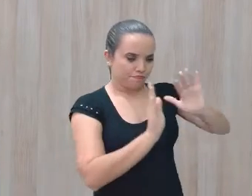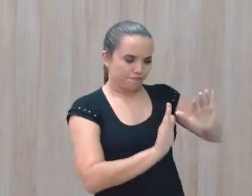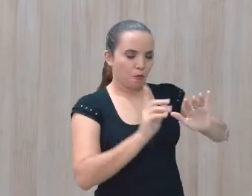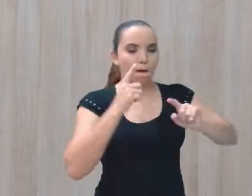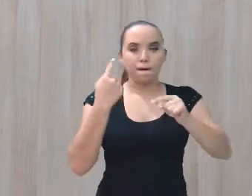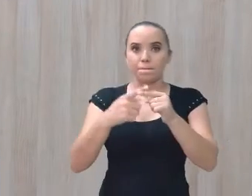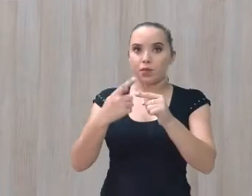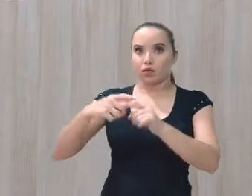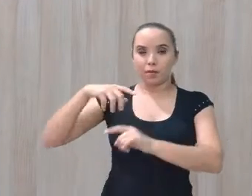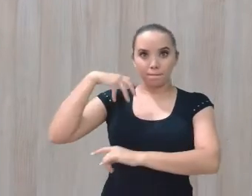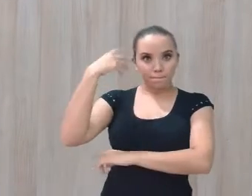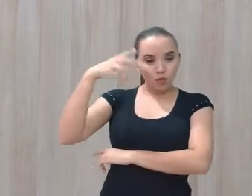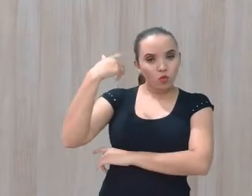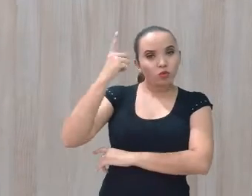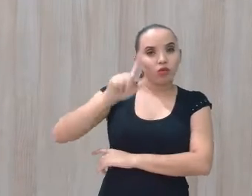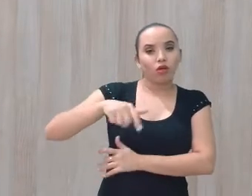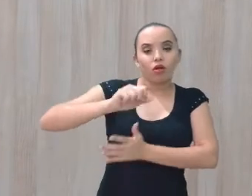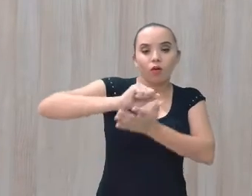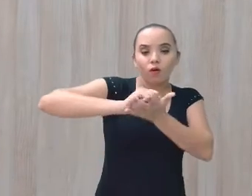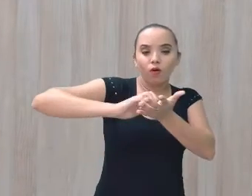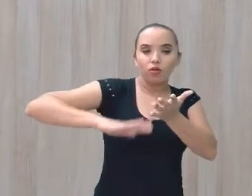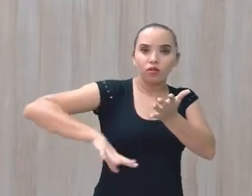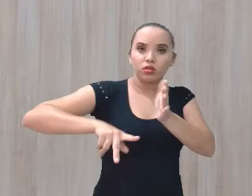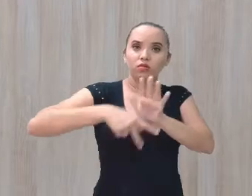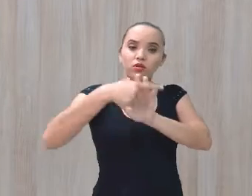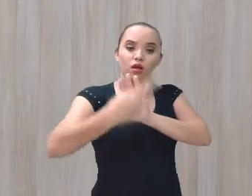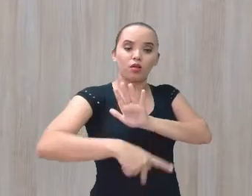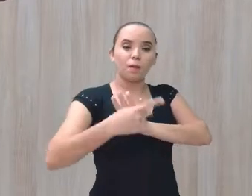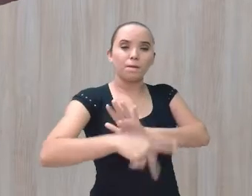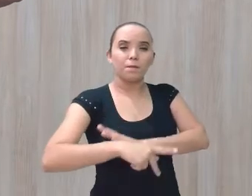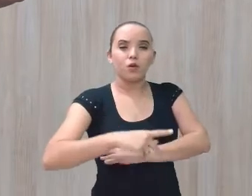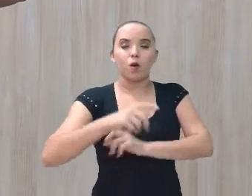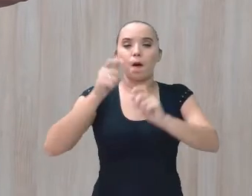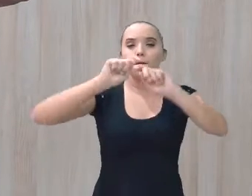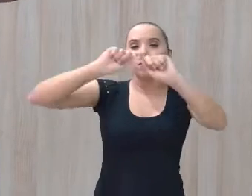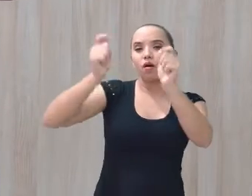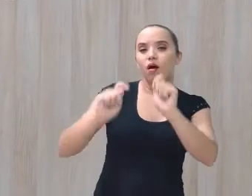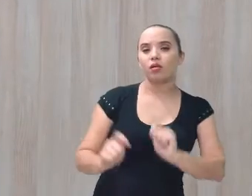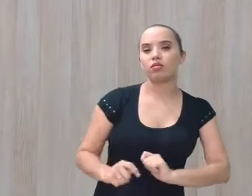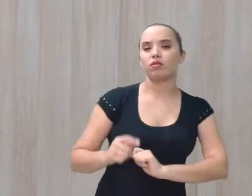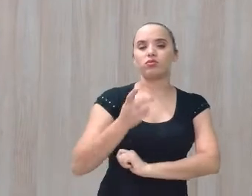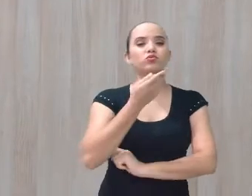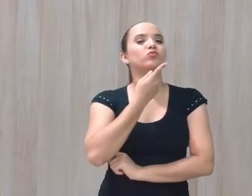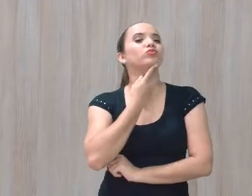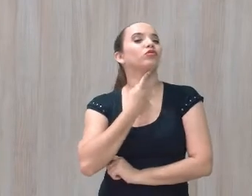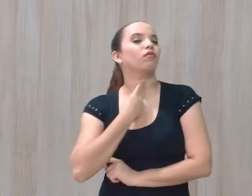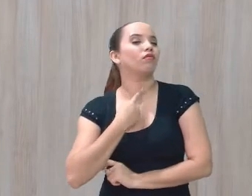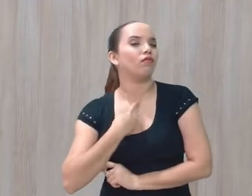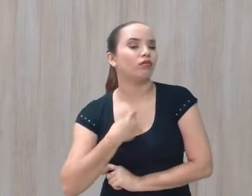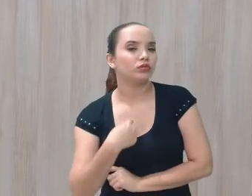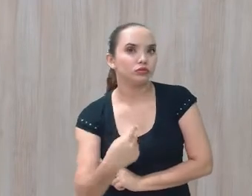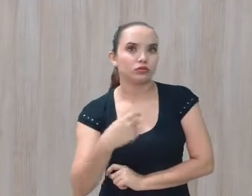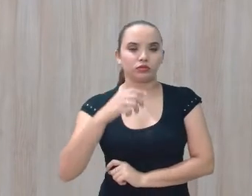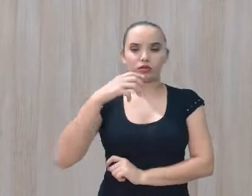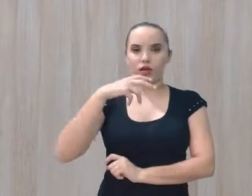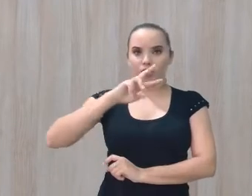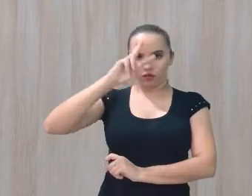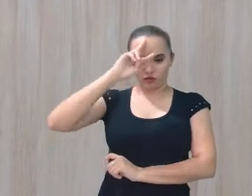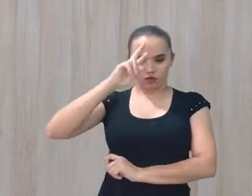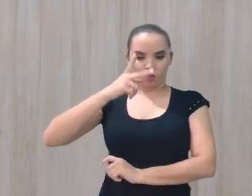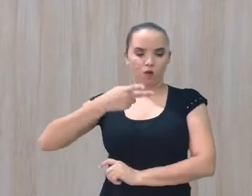atividade artística, é uma atividade que é feita pela vontade humana, tá? É uma atividade humana, é uma